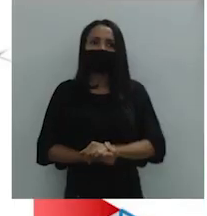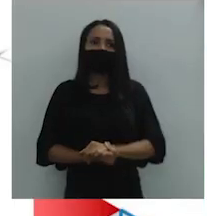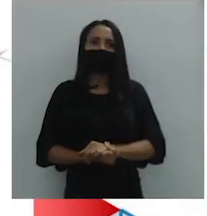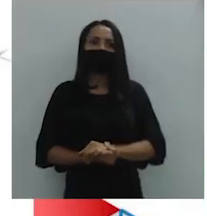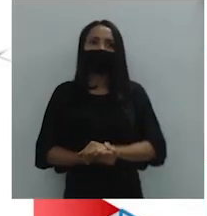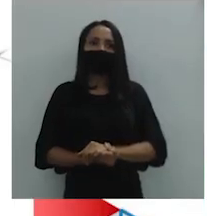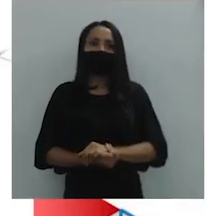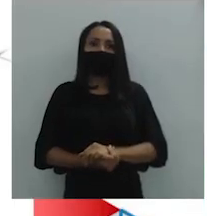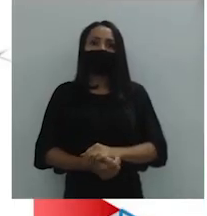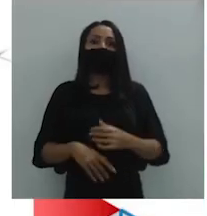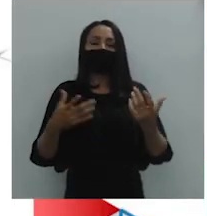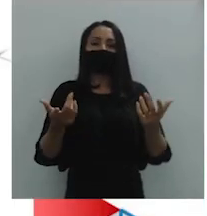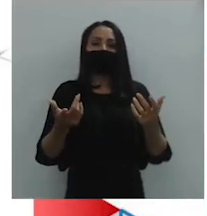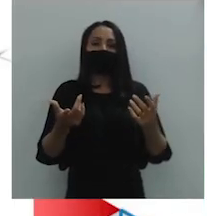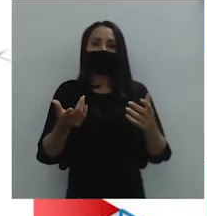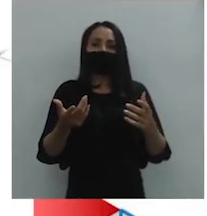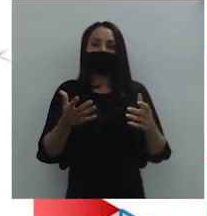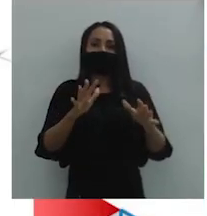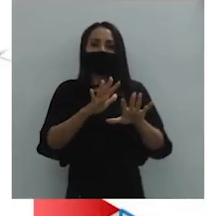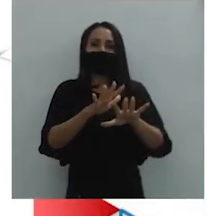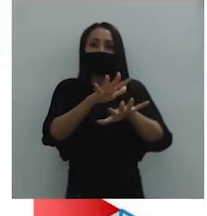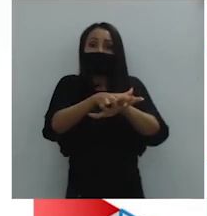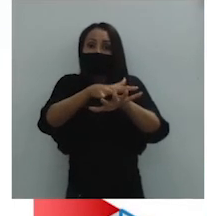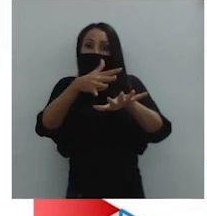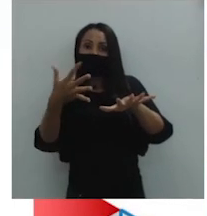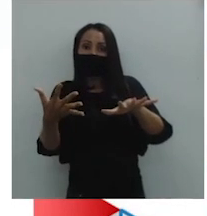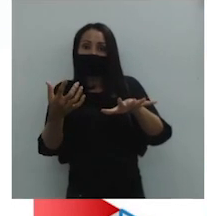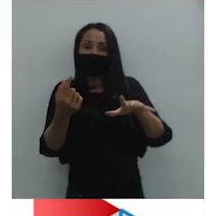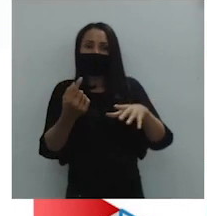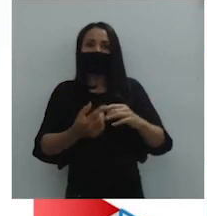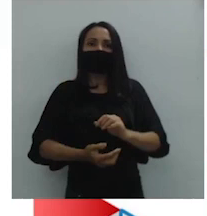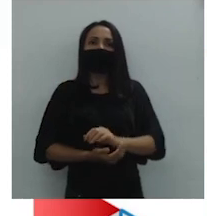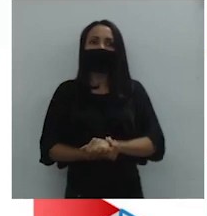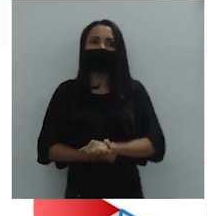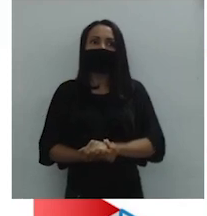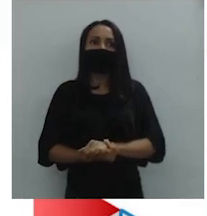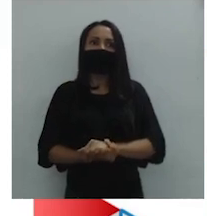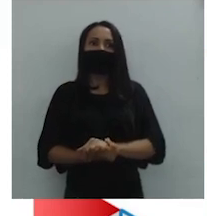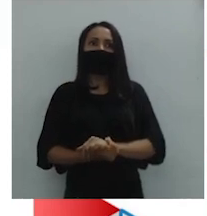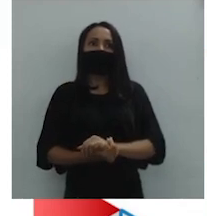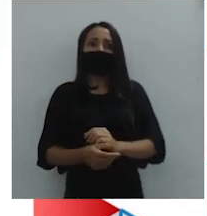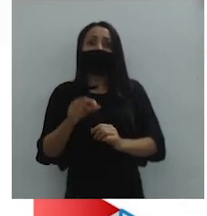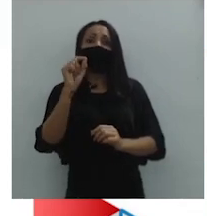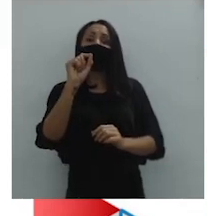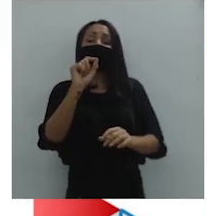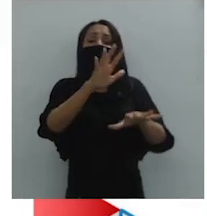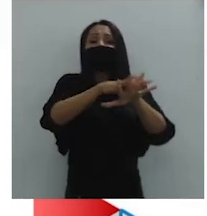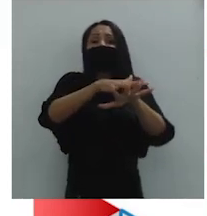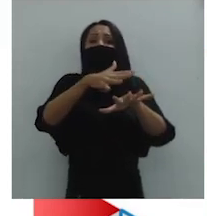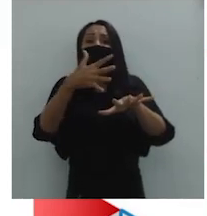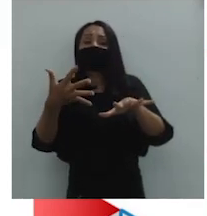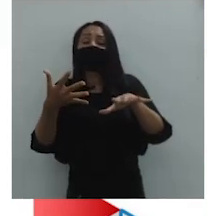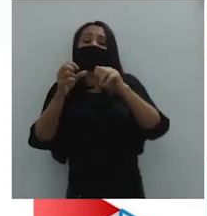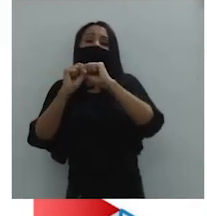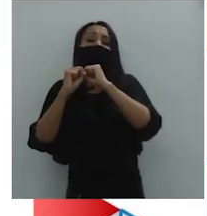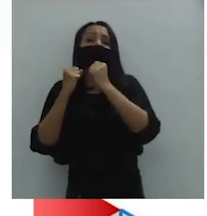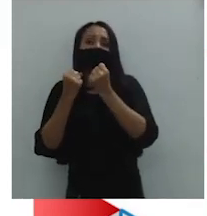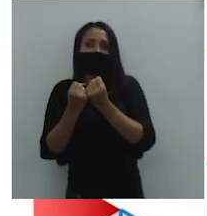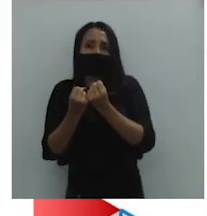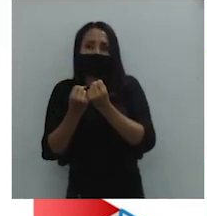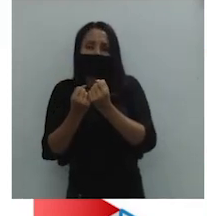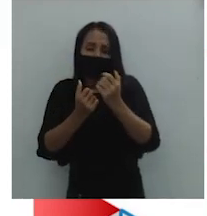exclusão social, certo? E, junto com ela, o que é a exclusão social?